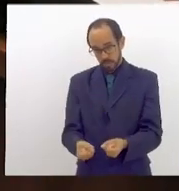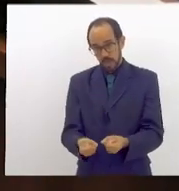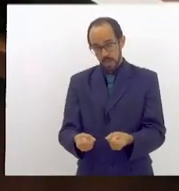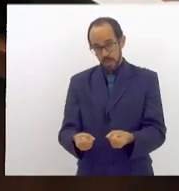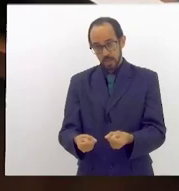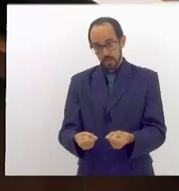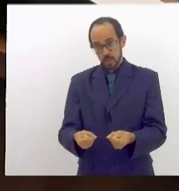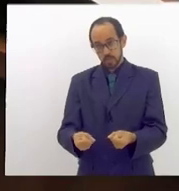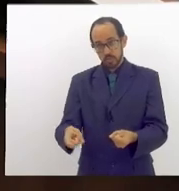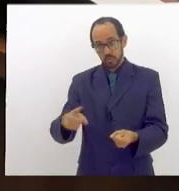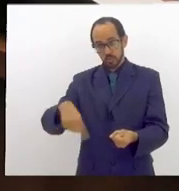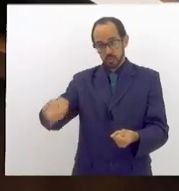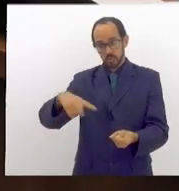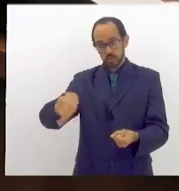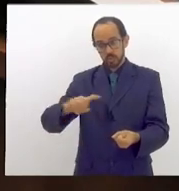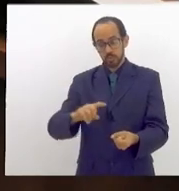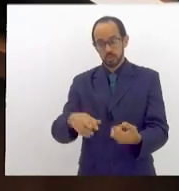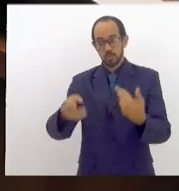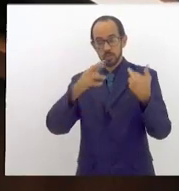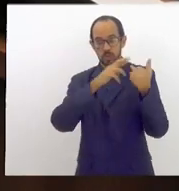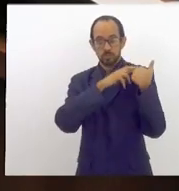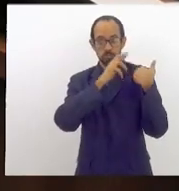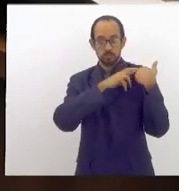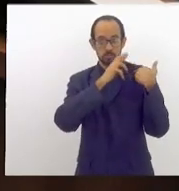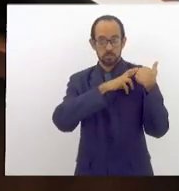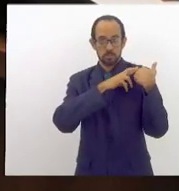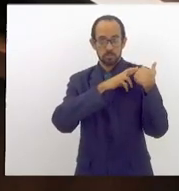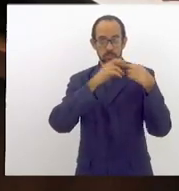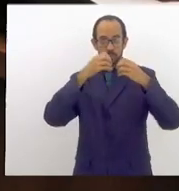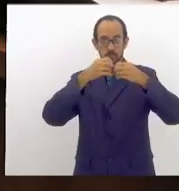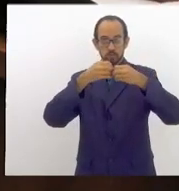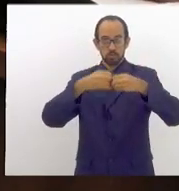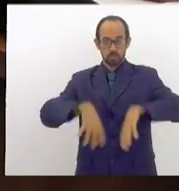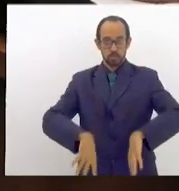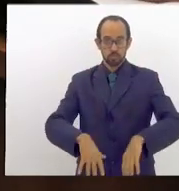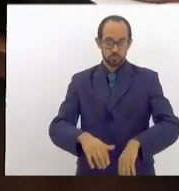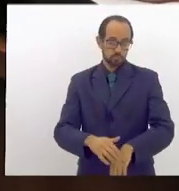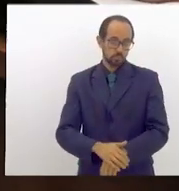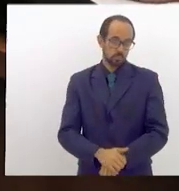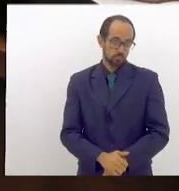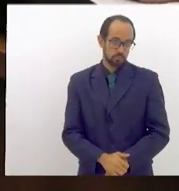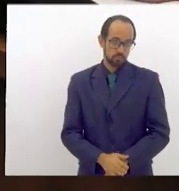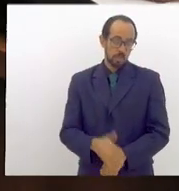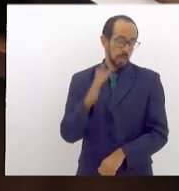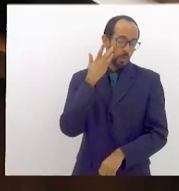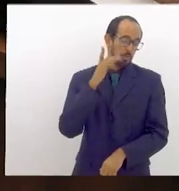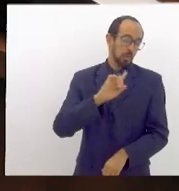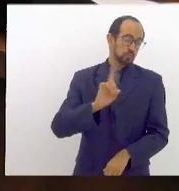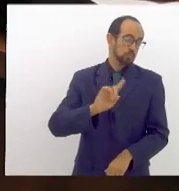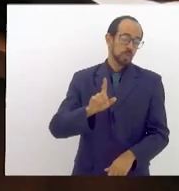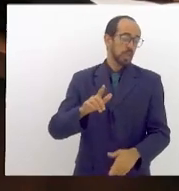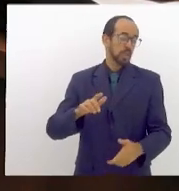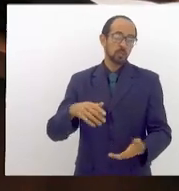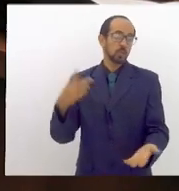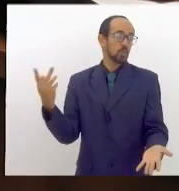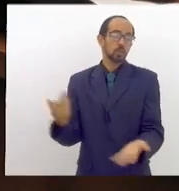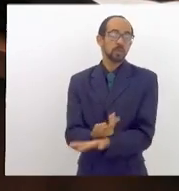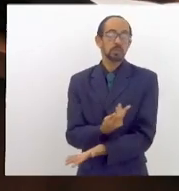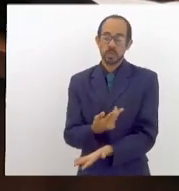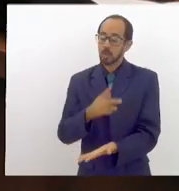responsáveis por tal tragédia não sei porque seu presidente